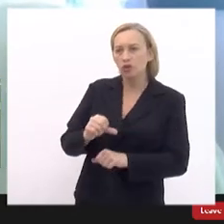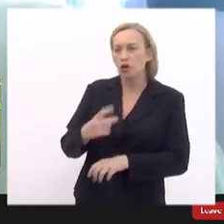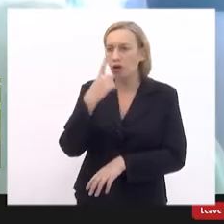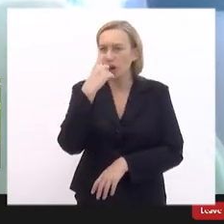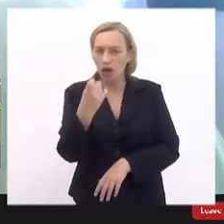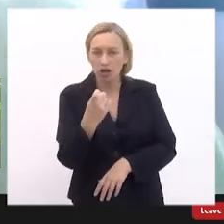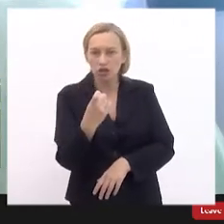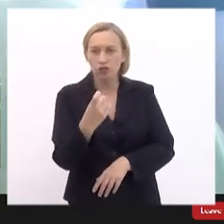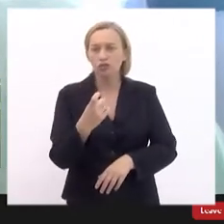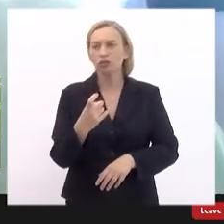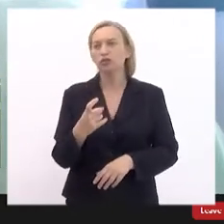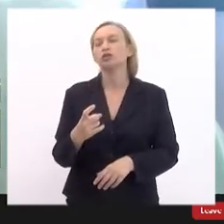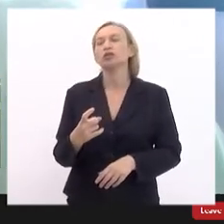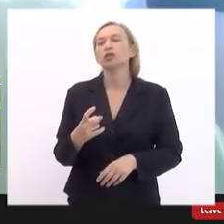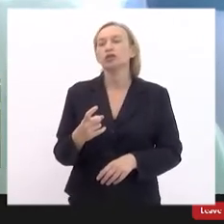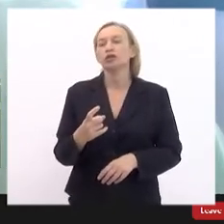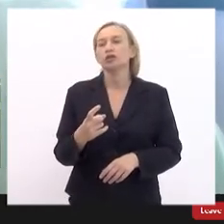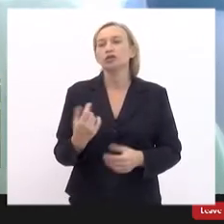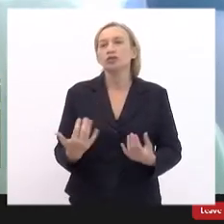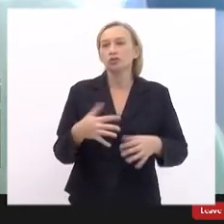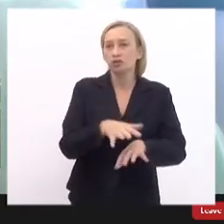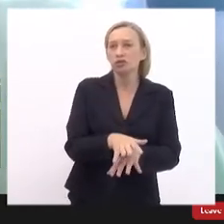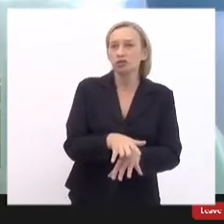digital. O programa